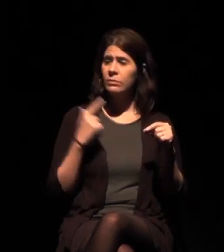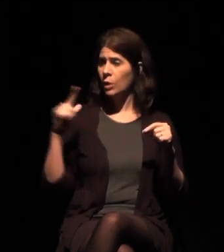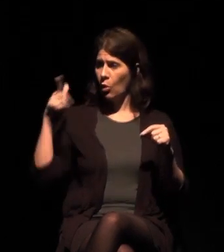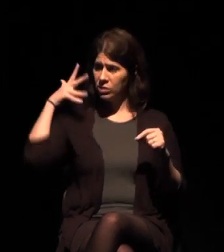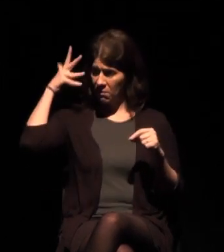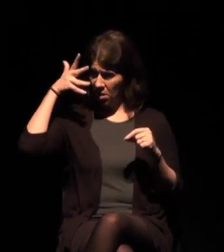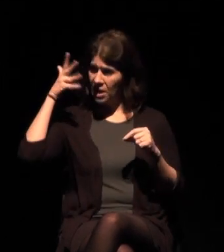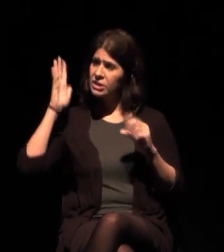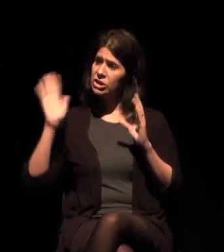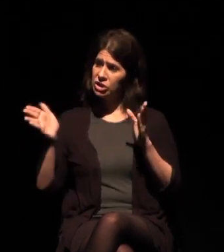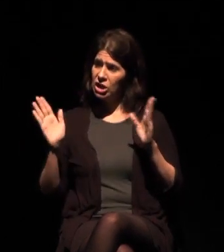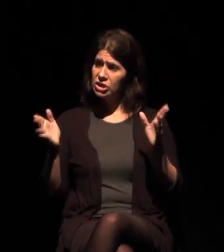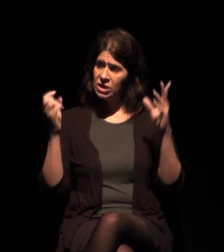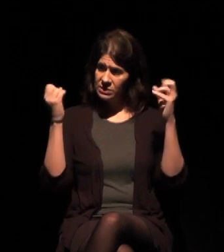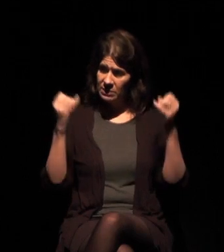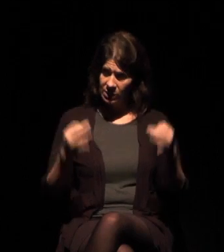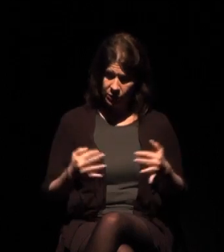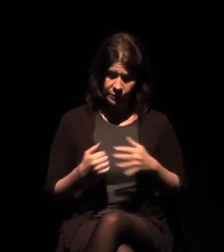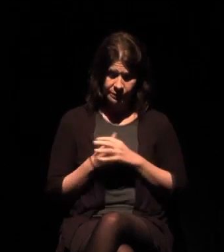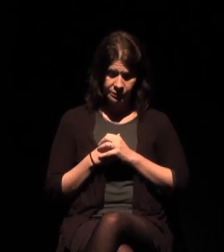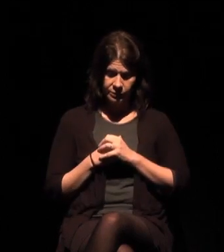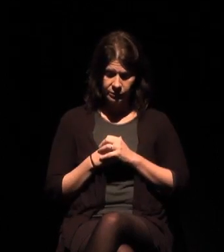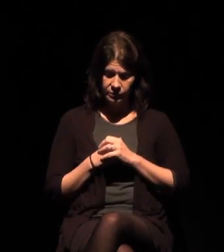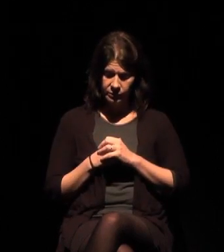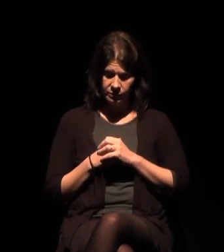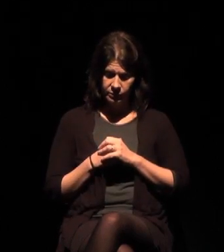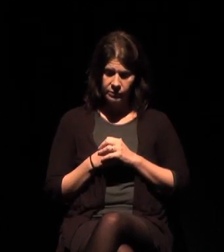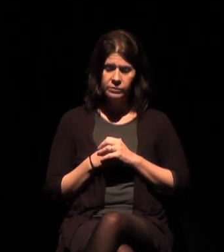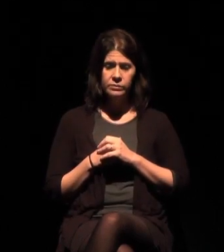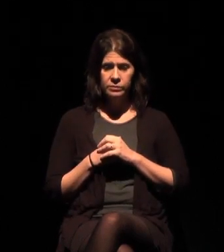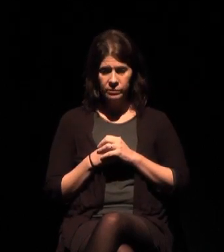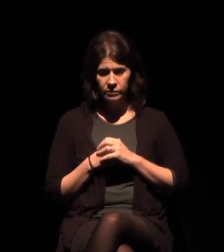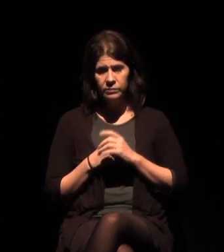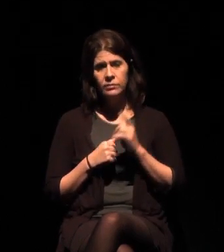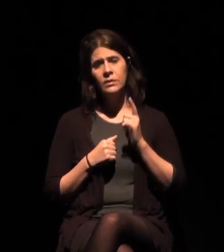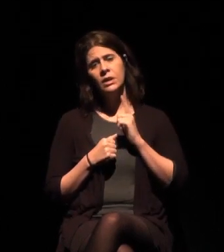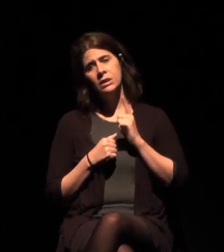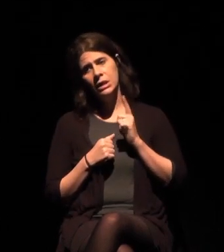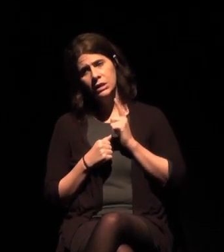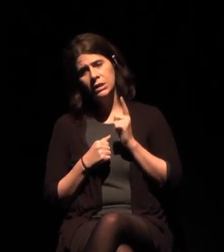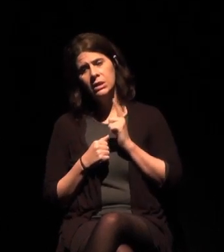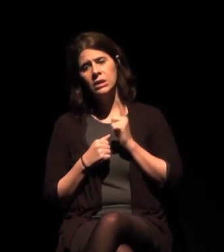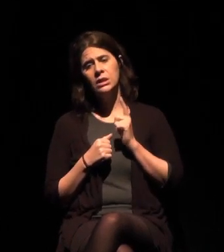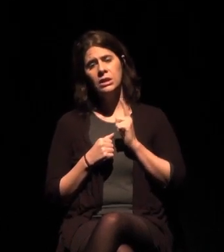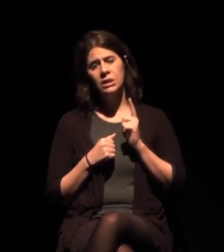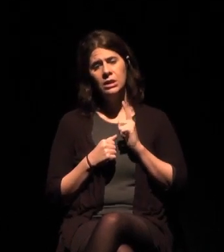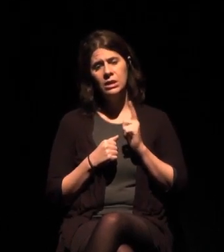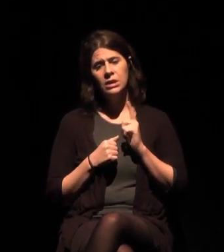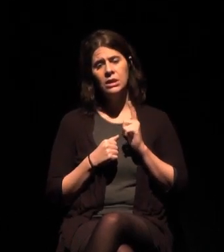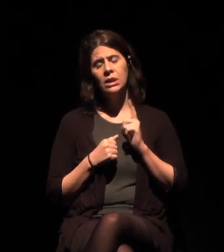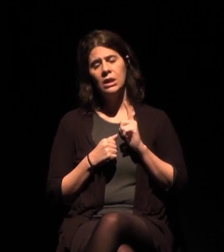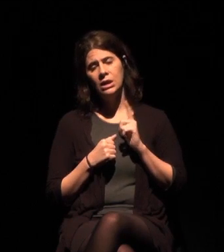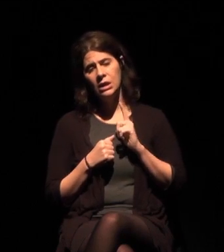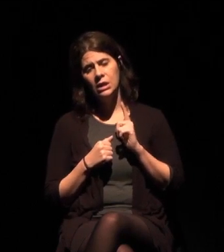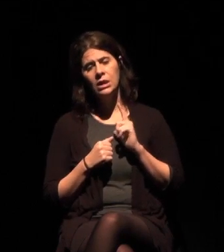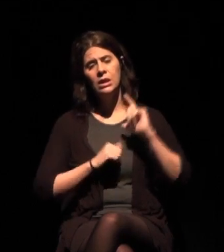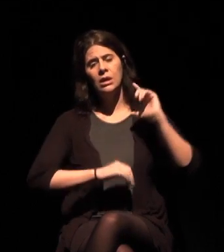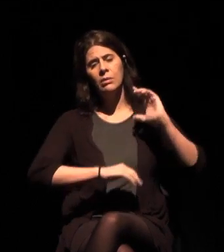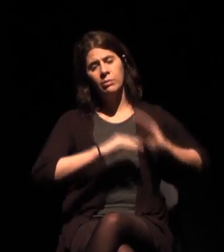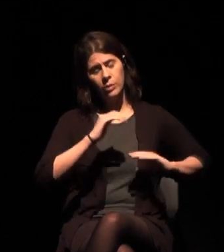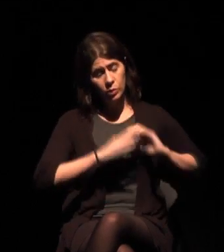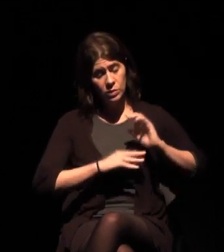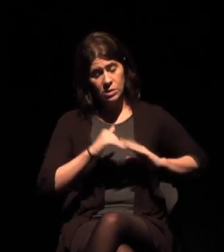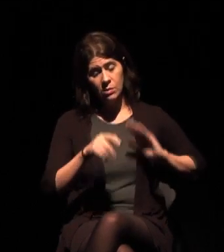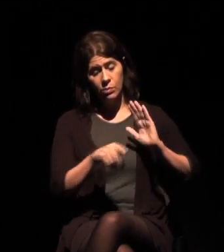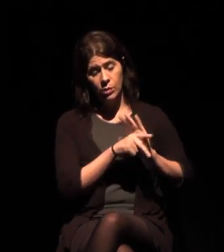e que agora que vamos ouvir a dimensões nomeadamente da produção deste usam